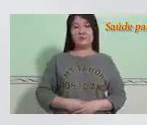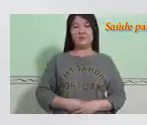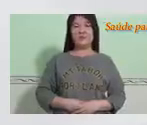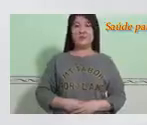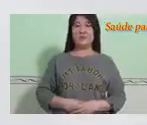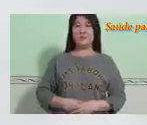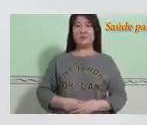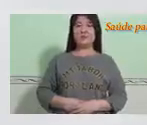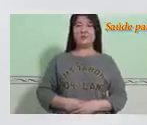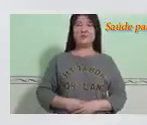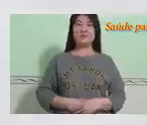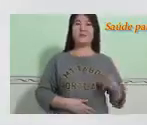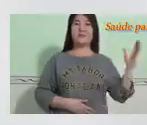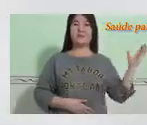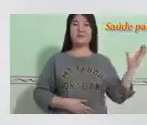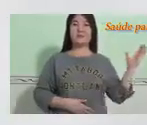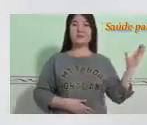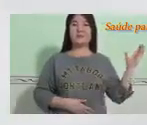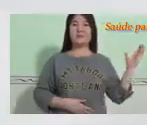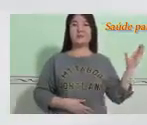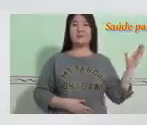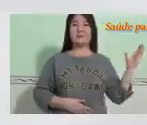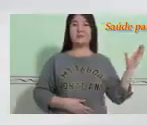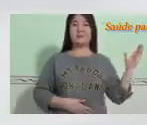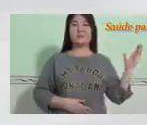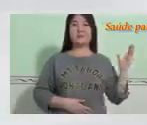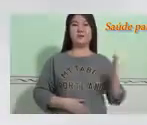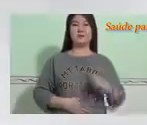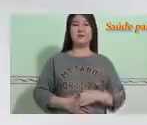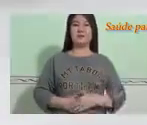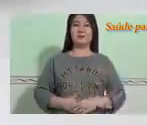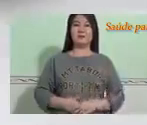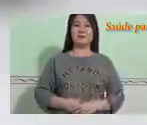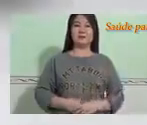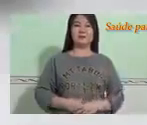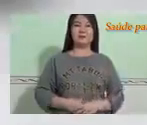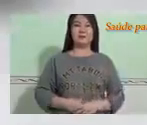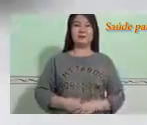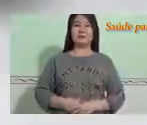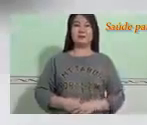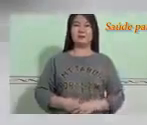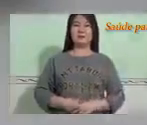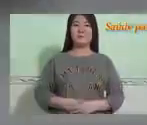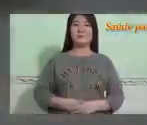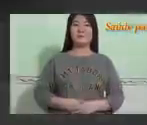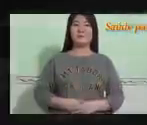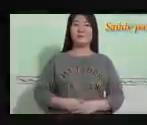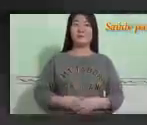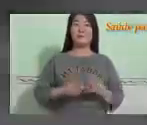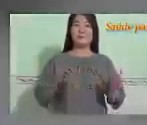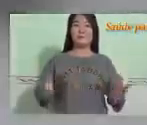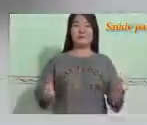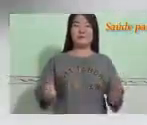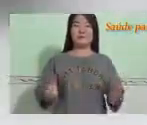É importante saber a janela imunológica das infecções para evitar que seja liberado um resultado falso ou negativo,